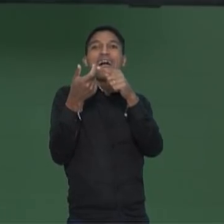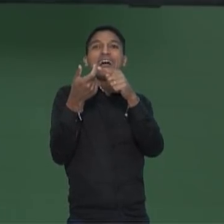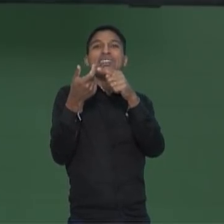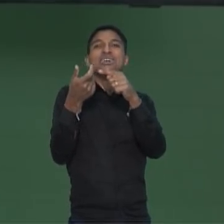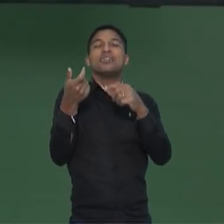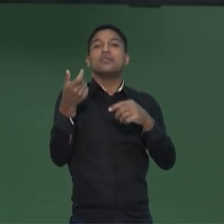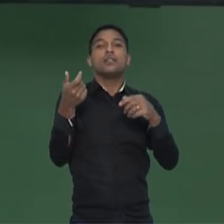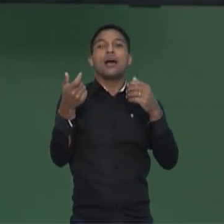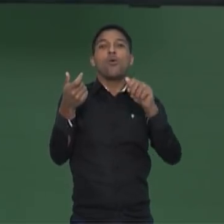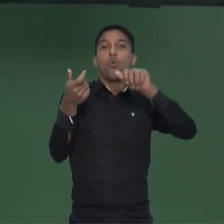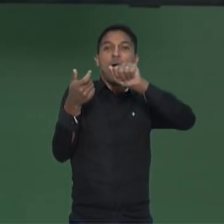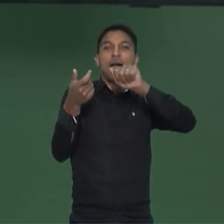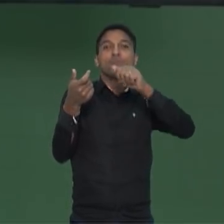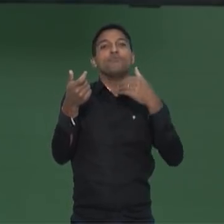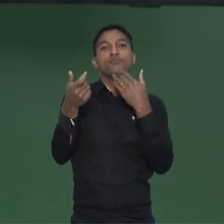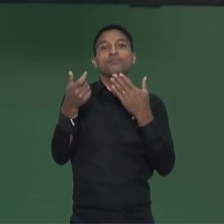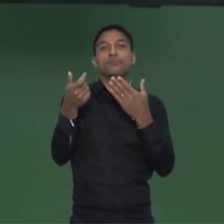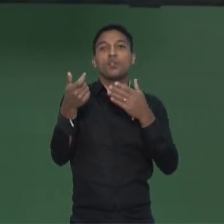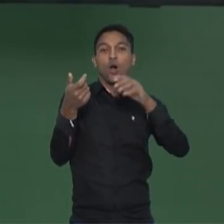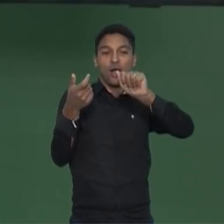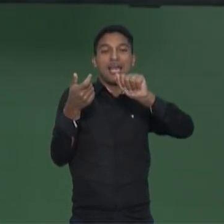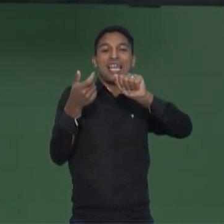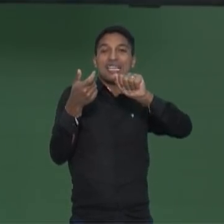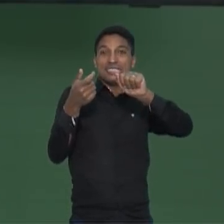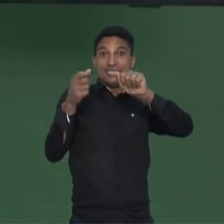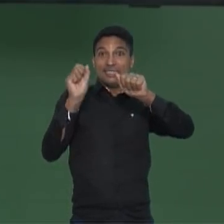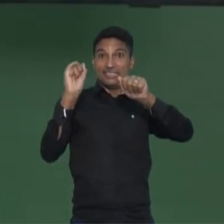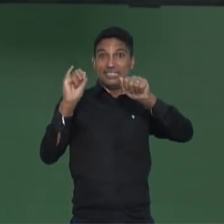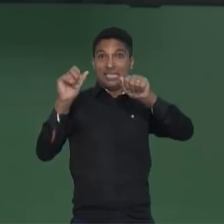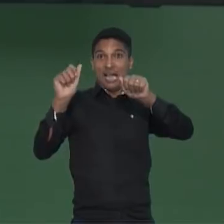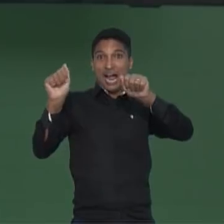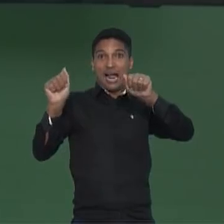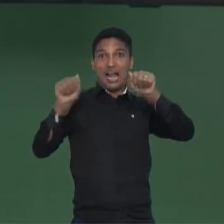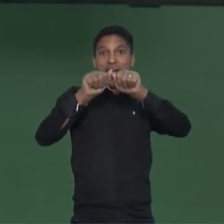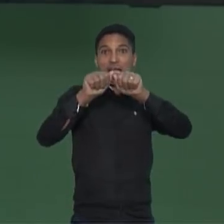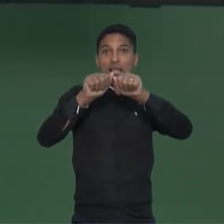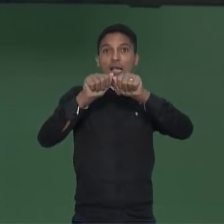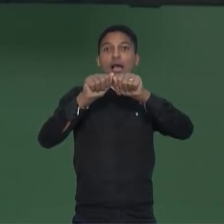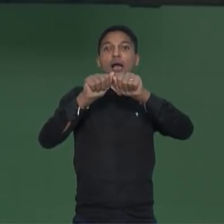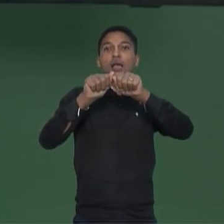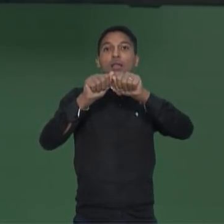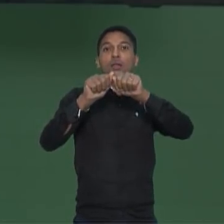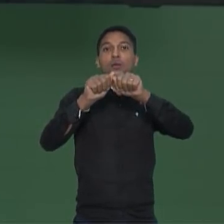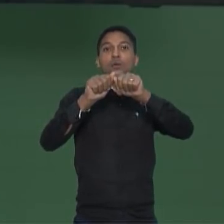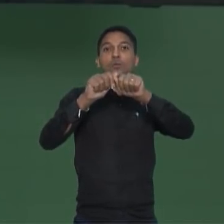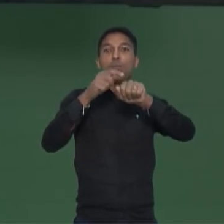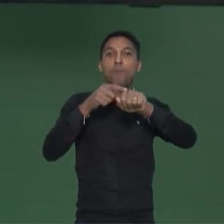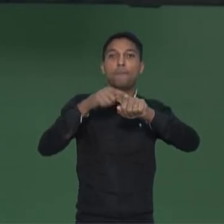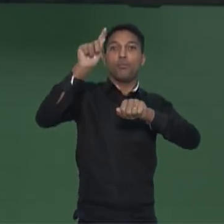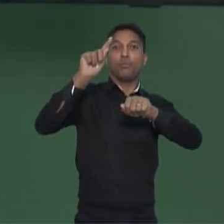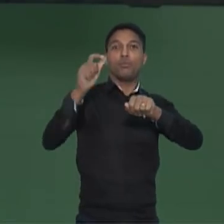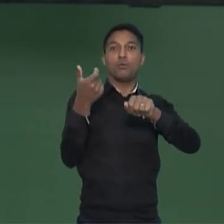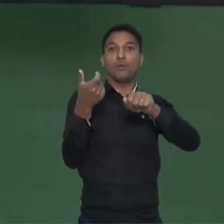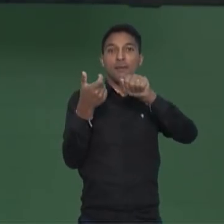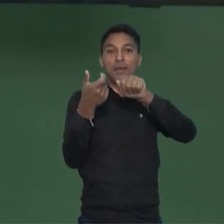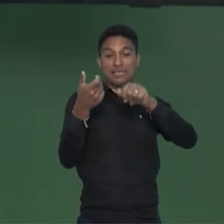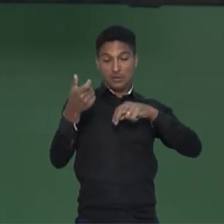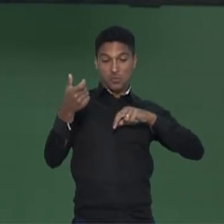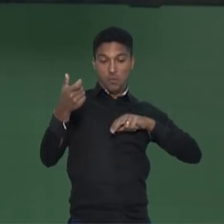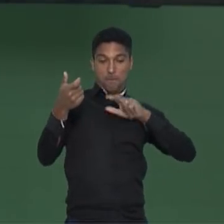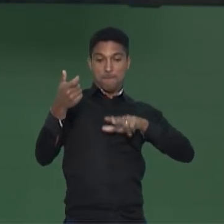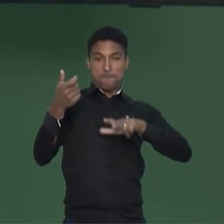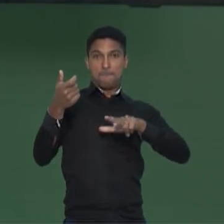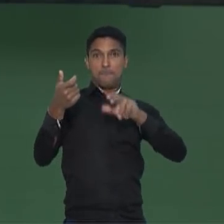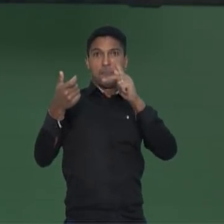junção, a fusão do a, preposição com o a artigo. Nesse caso, não ocorre, porque Portugal não admite o artigo